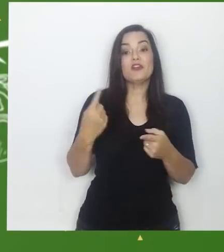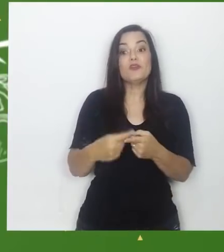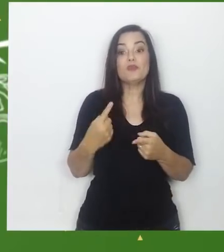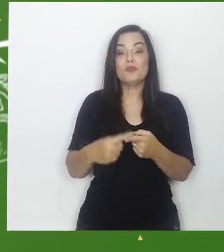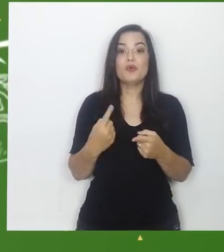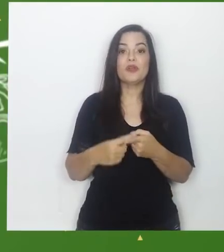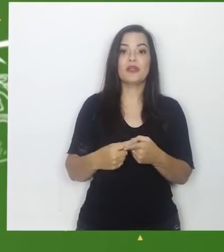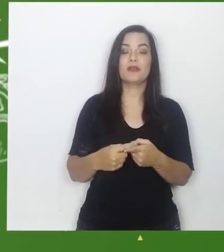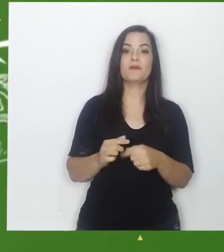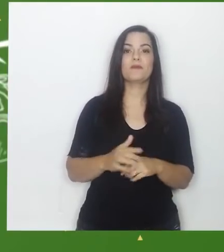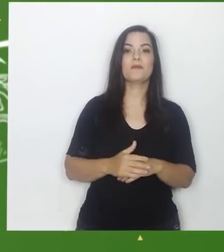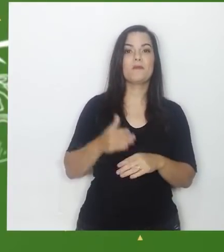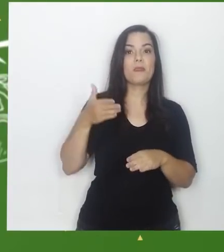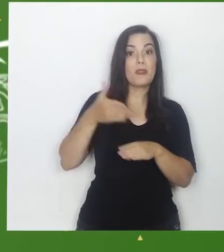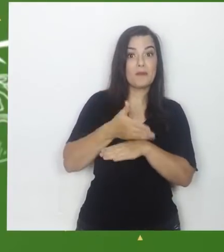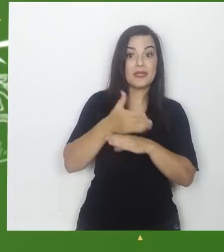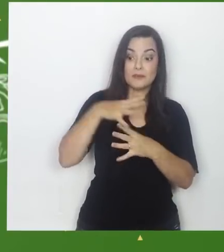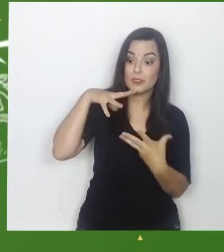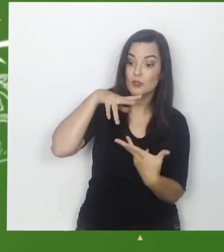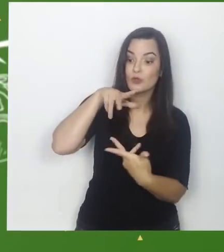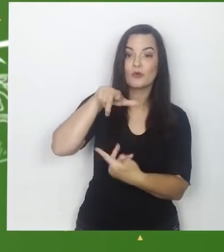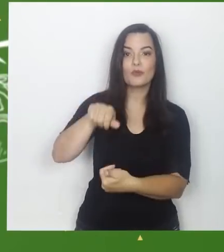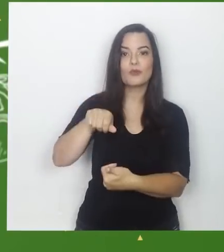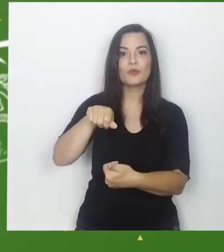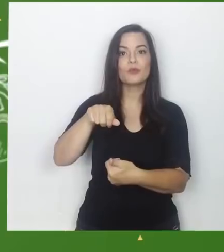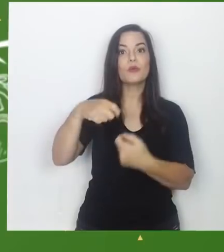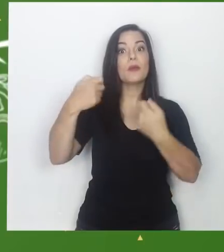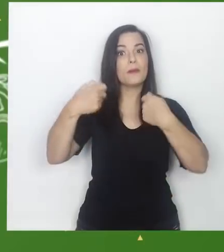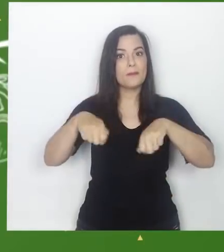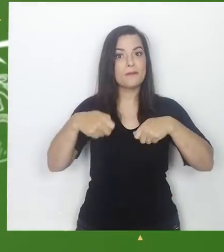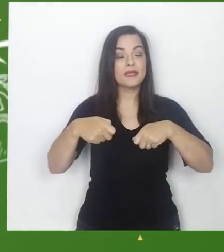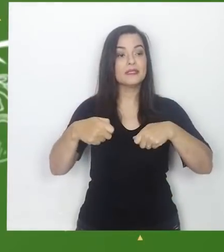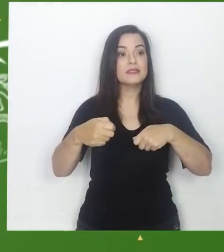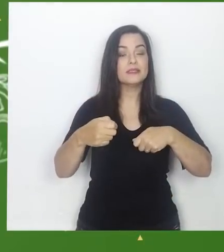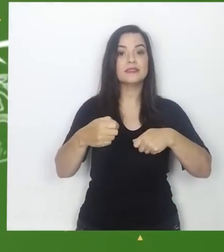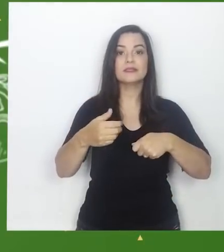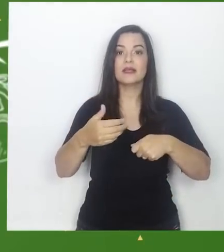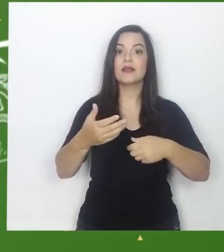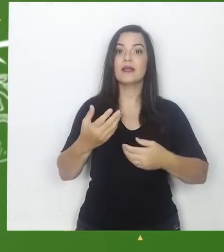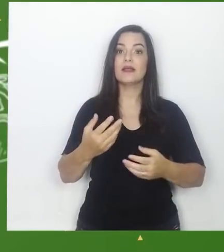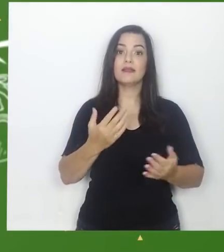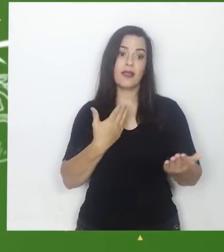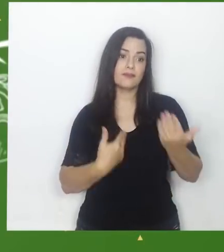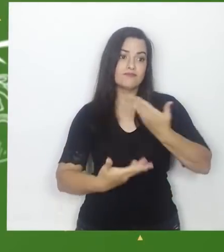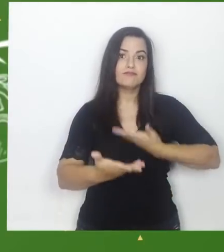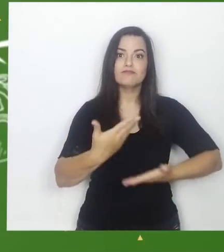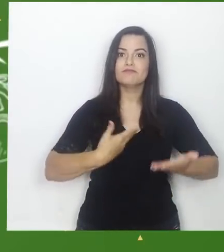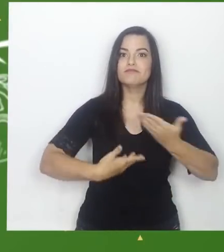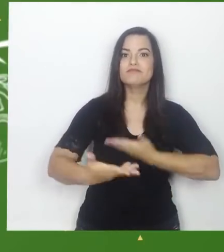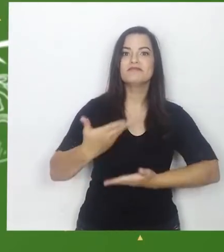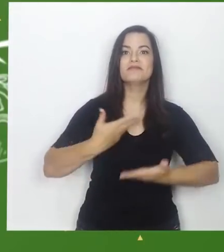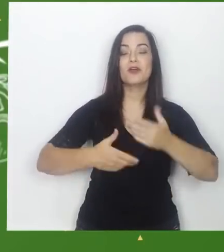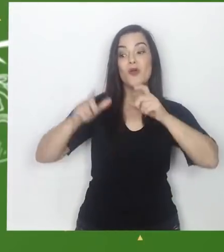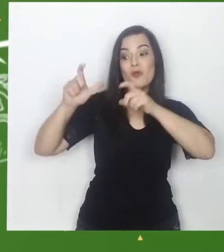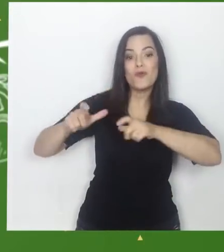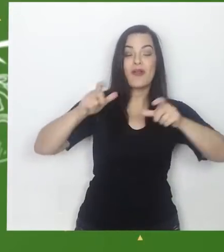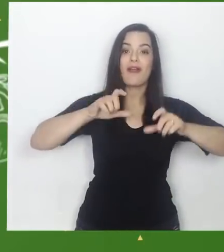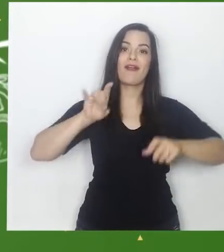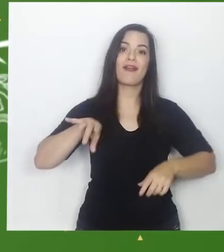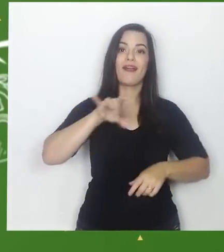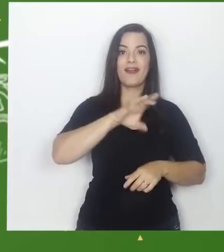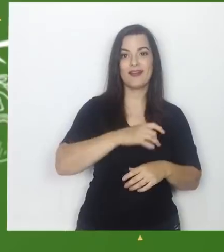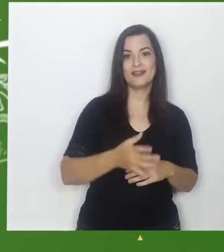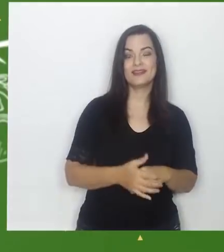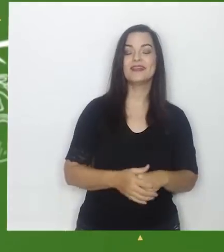lugar no mundo depende da interação que eu faço nesses espaços. E aí, brincadeiras